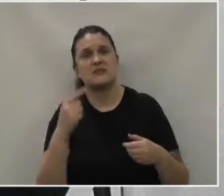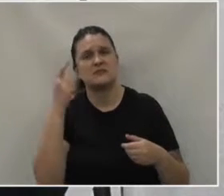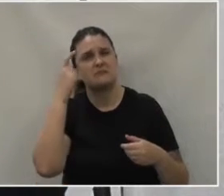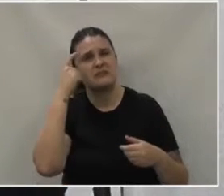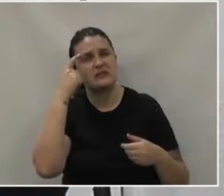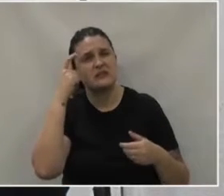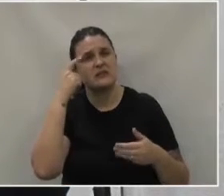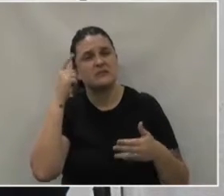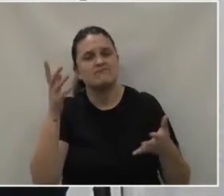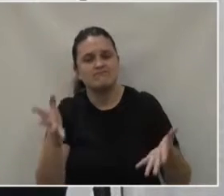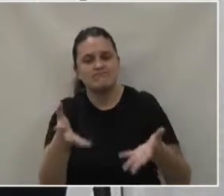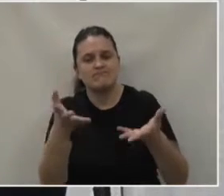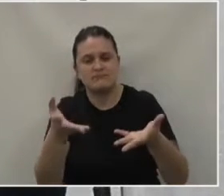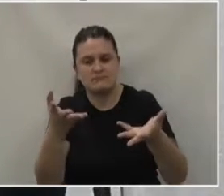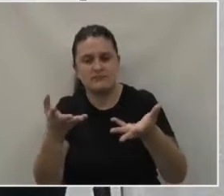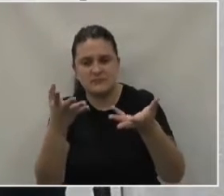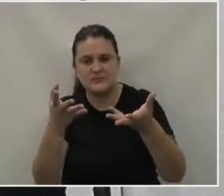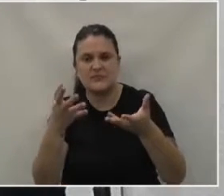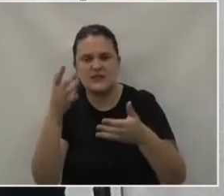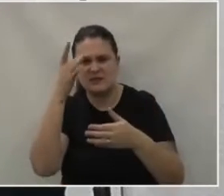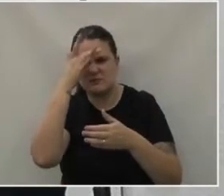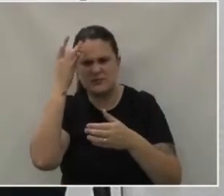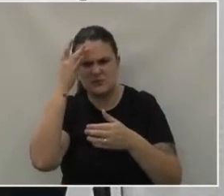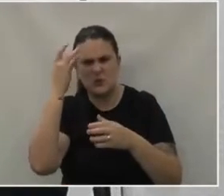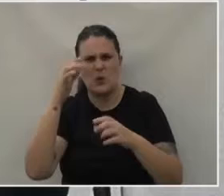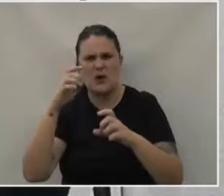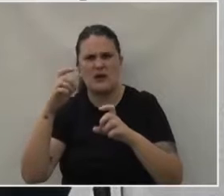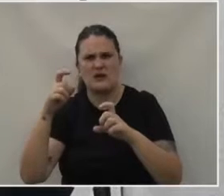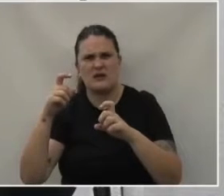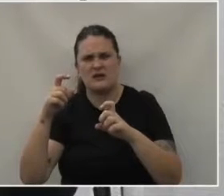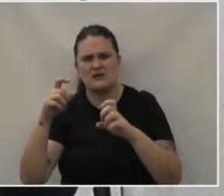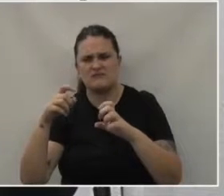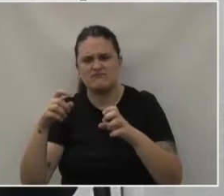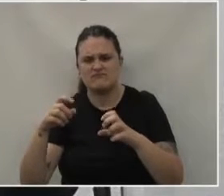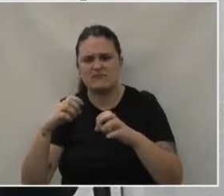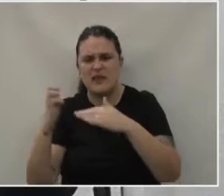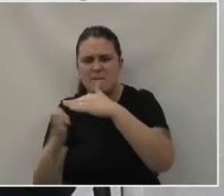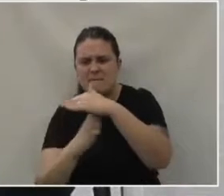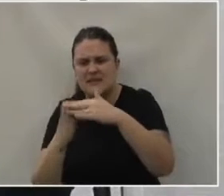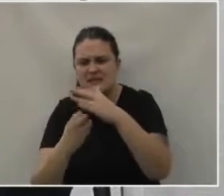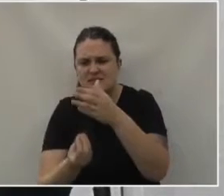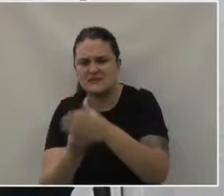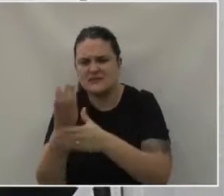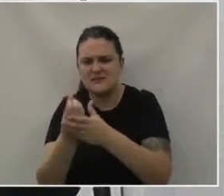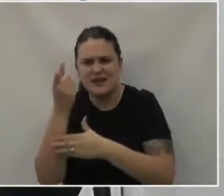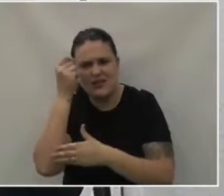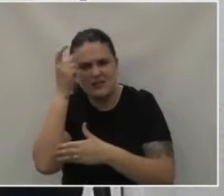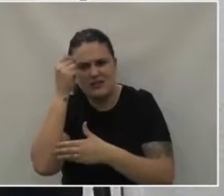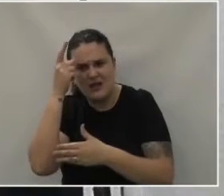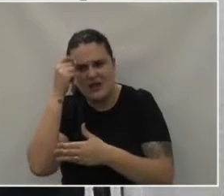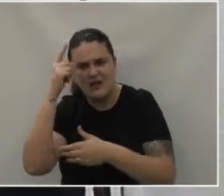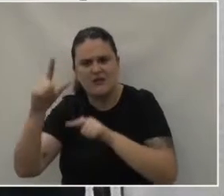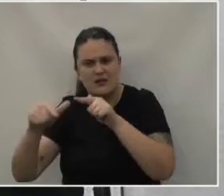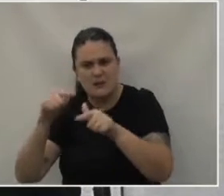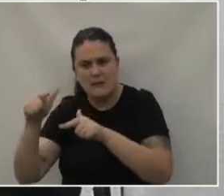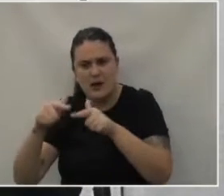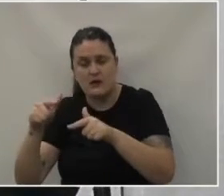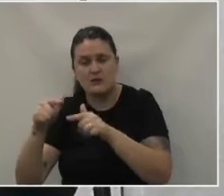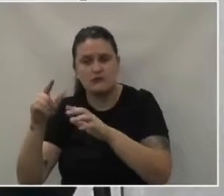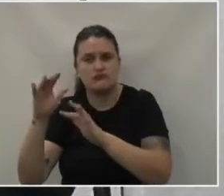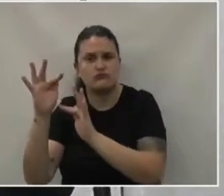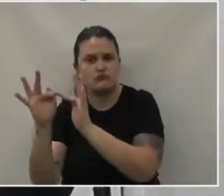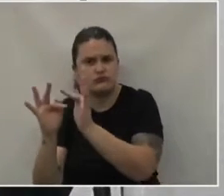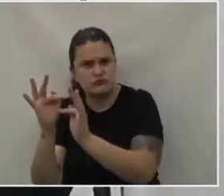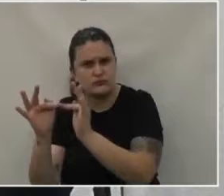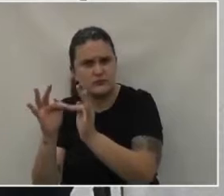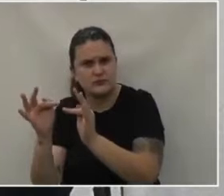fomentar o empreendedorismo, temos que fomentar as empresas para que elas funcionem de